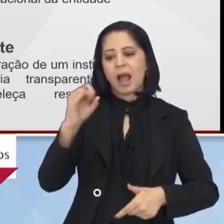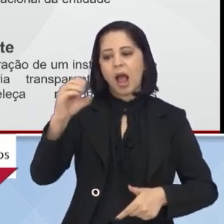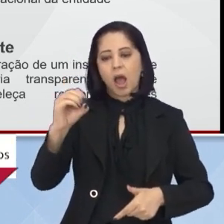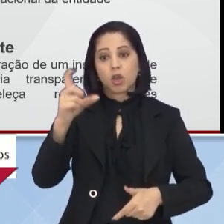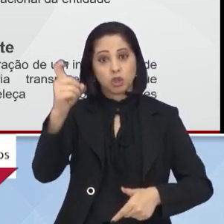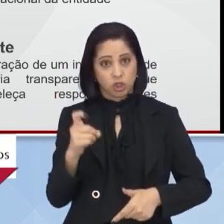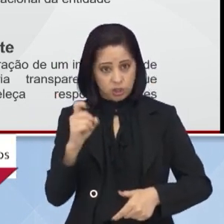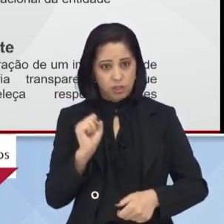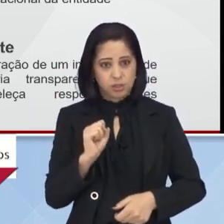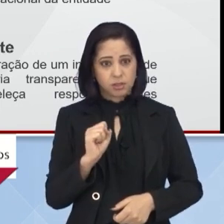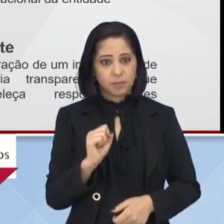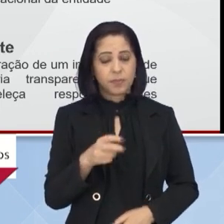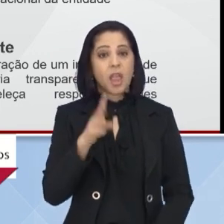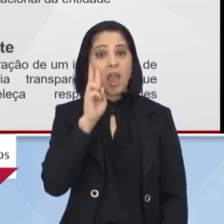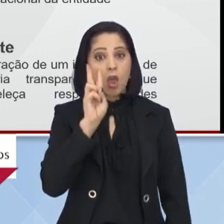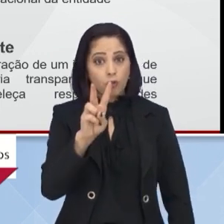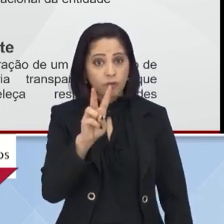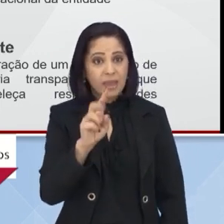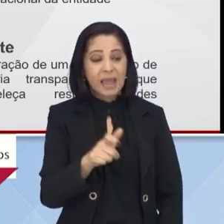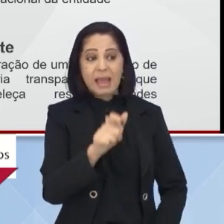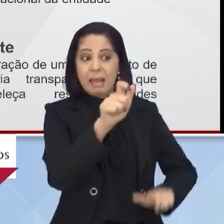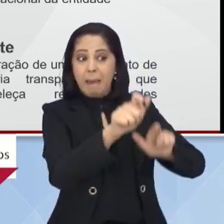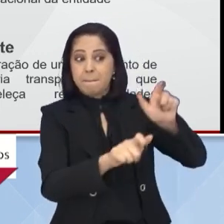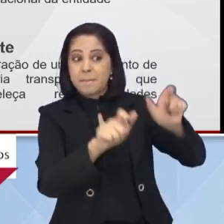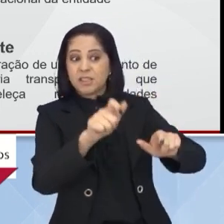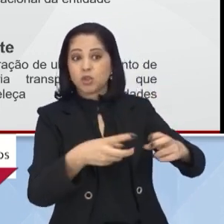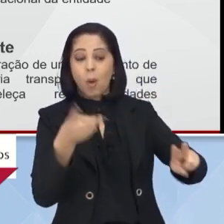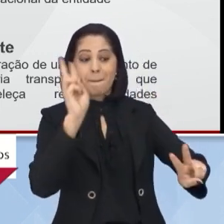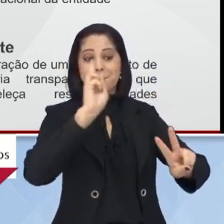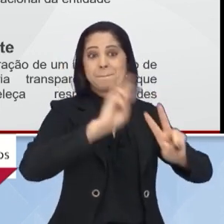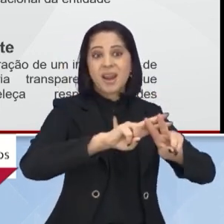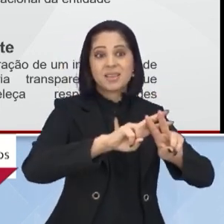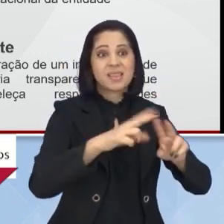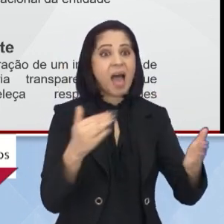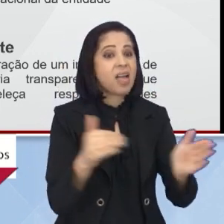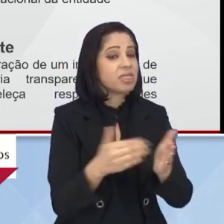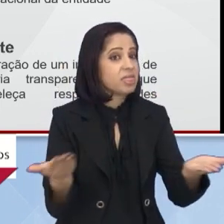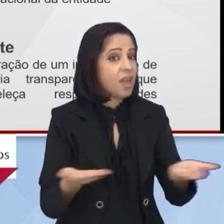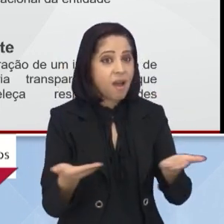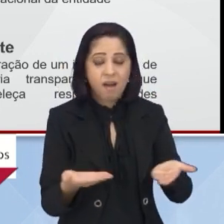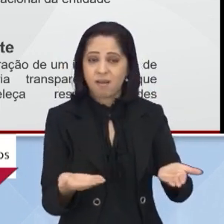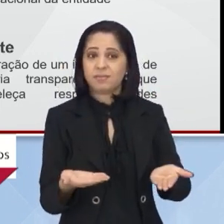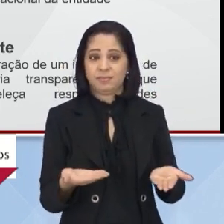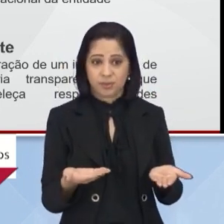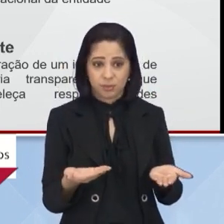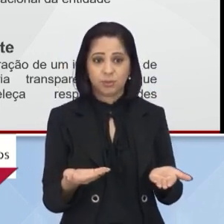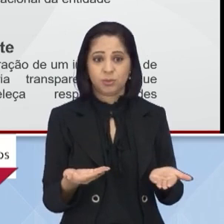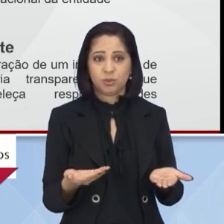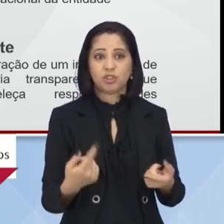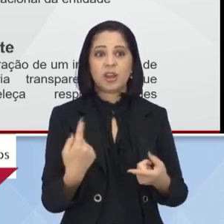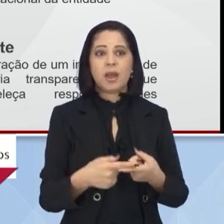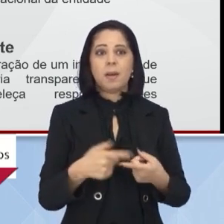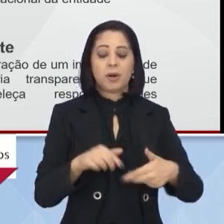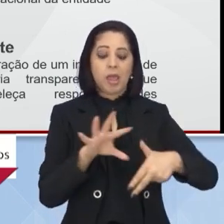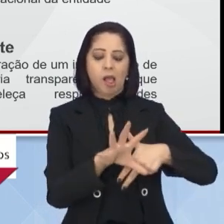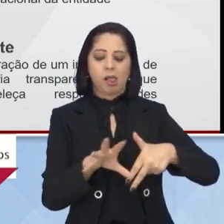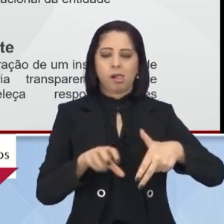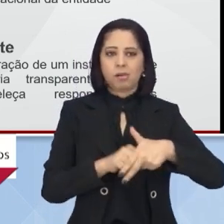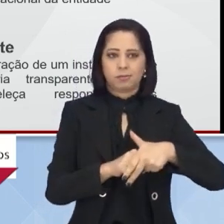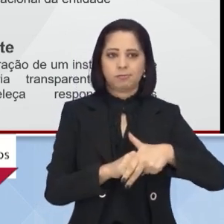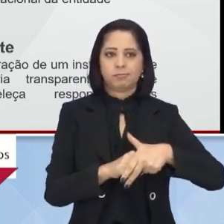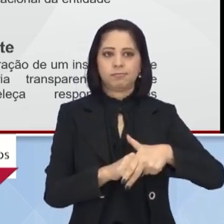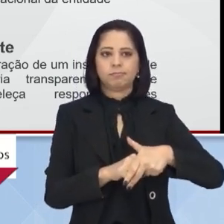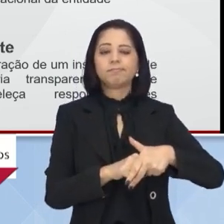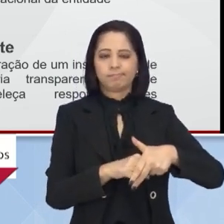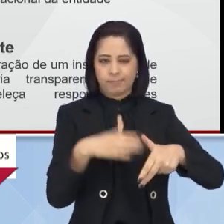temos pessoas que estão presas até hoje devido à corrupção lavagem de dinheiro no âmbito de